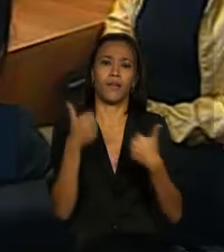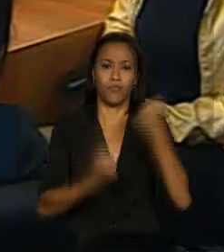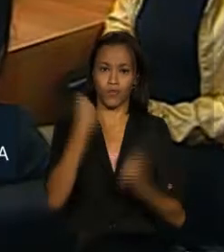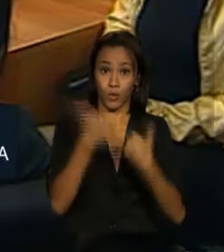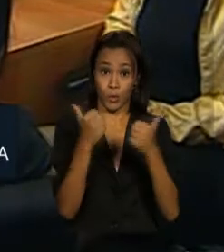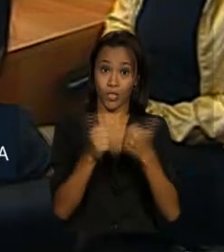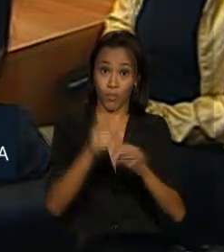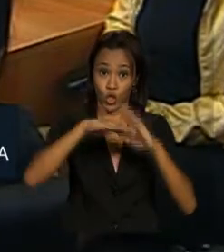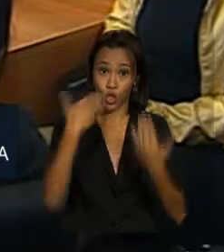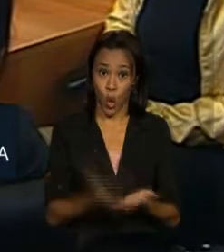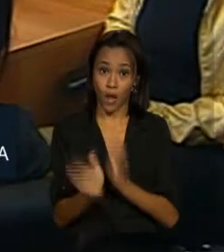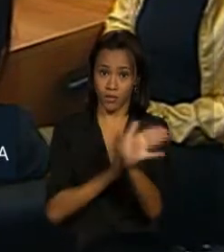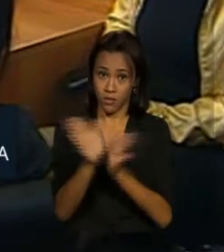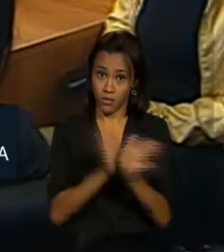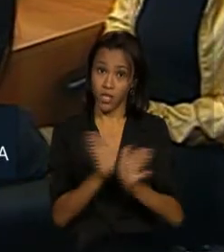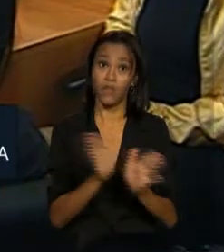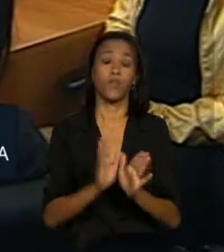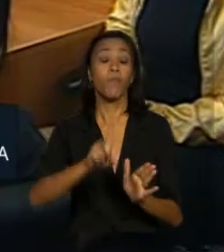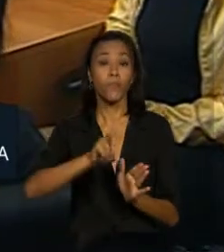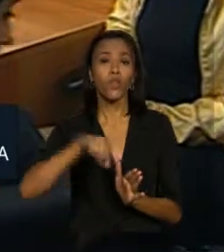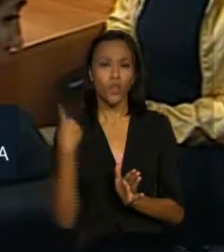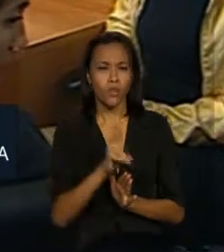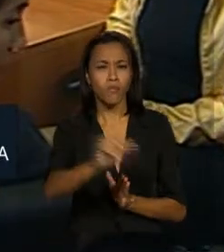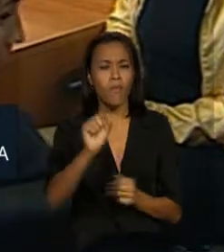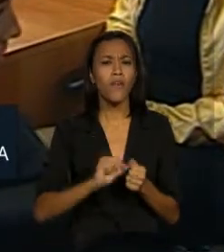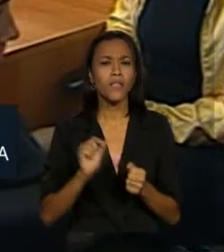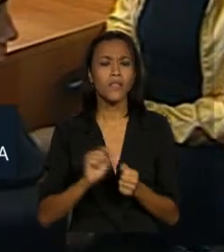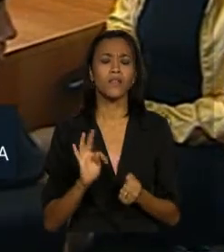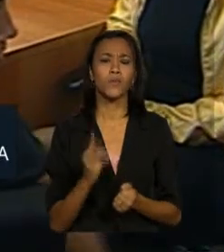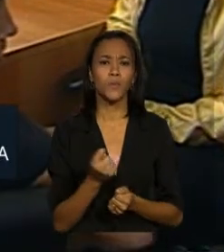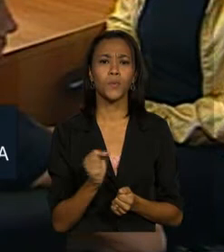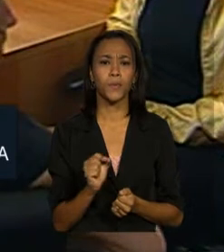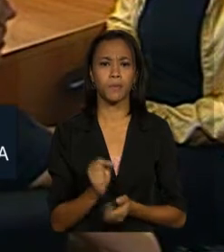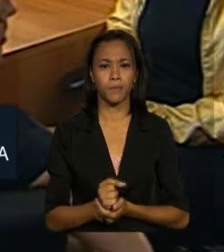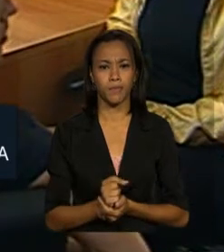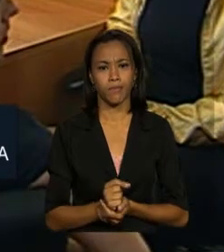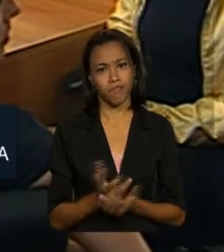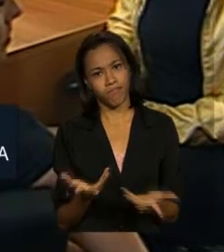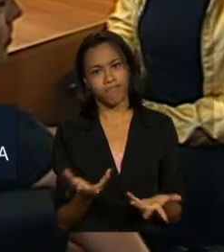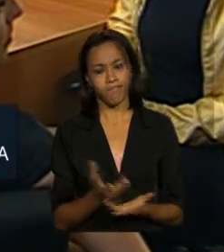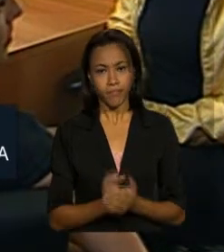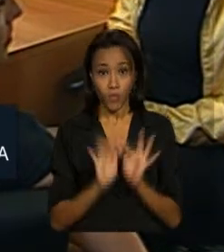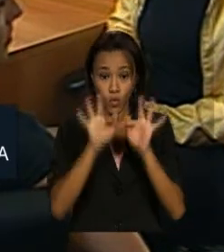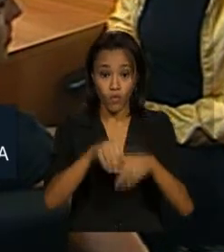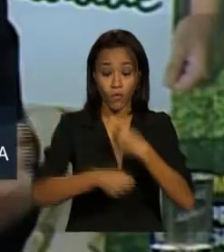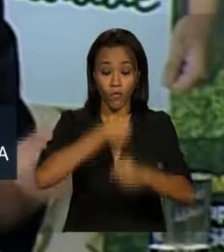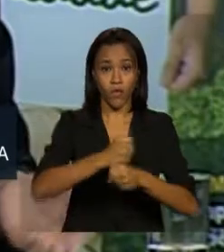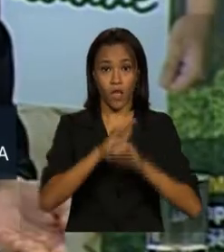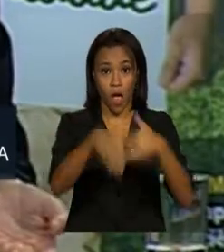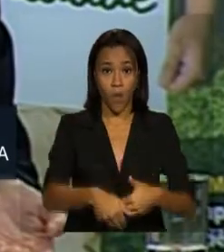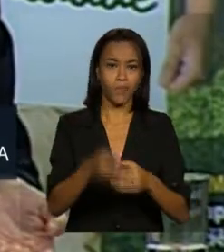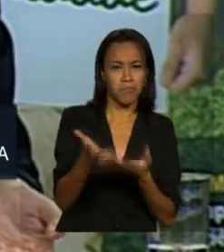escolar acessível, nós faremos isso tudo, enfim, praticamente no final deste ano,